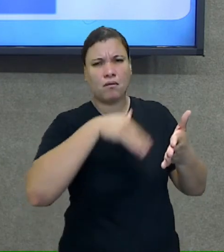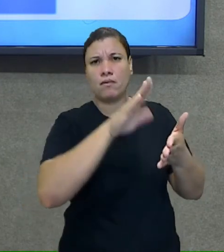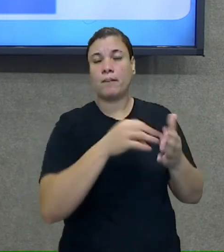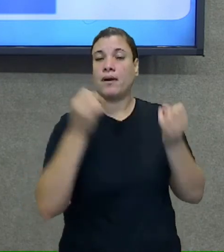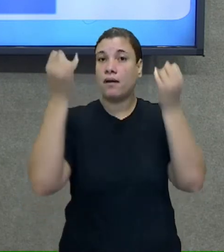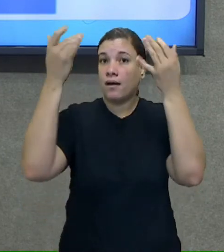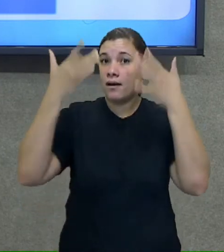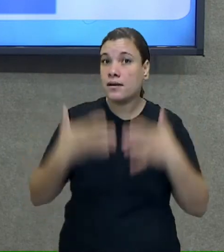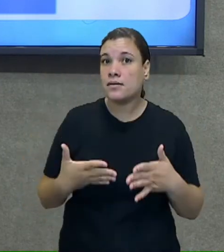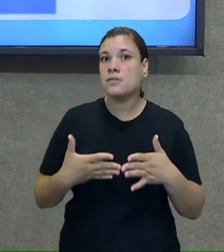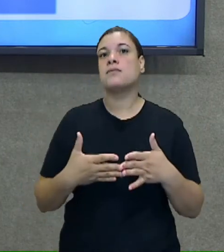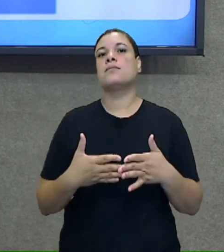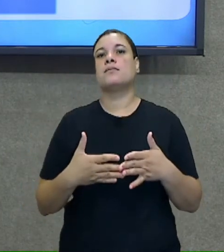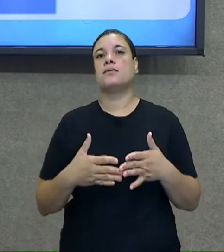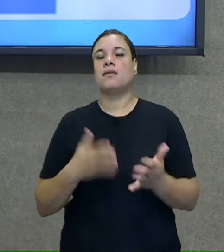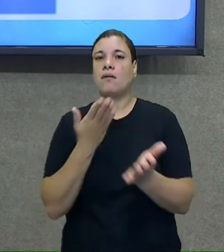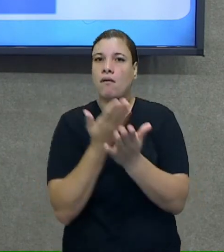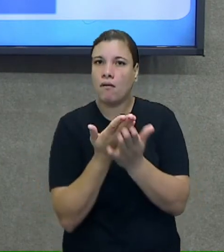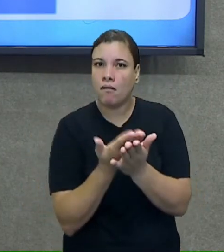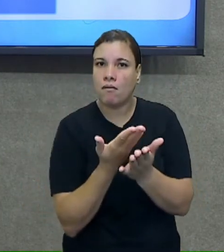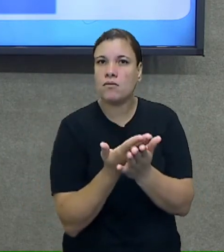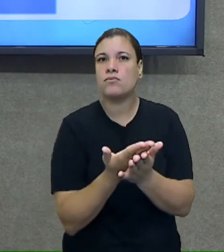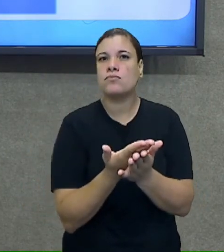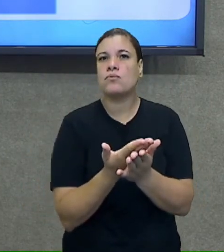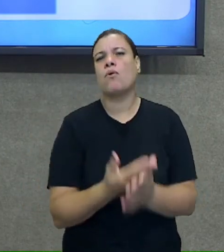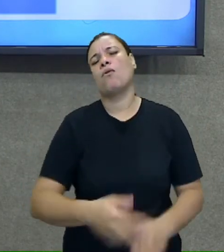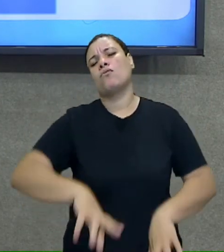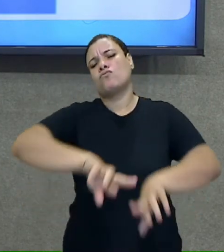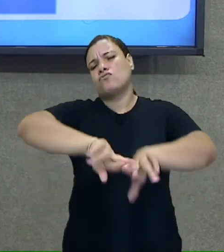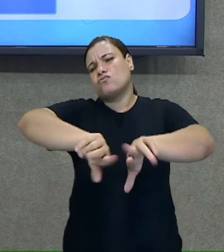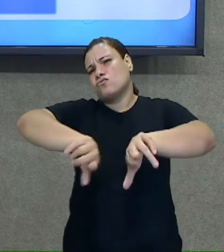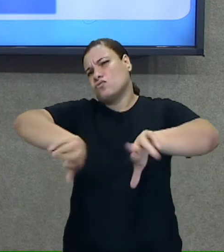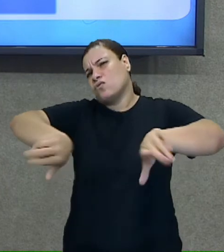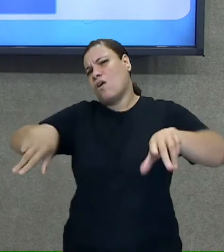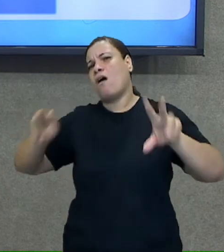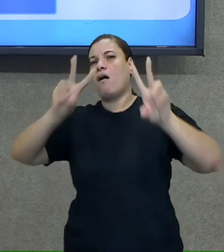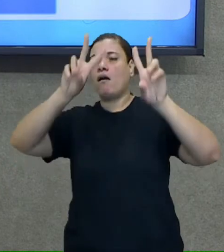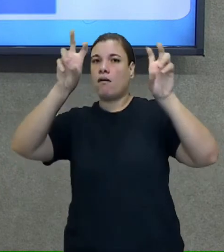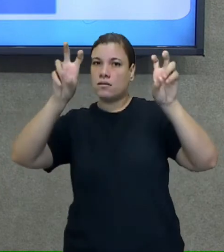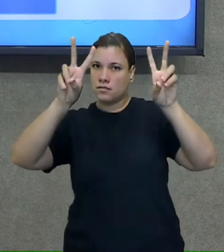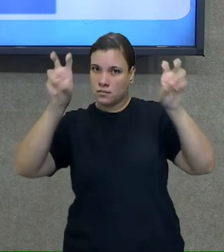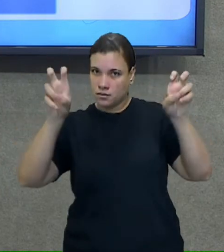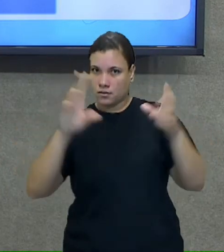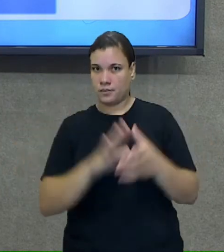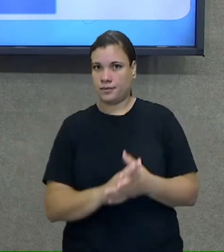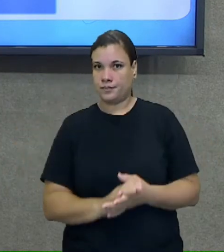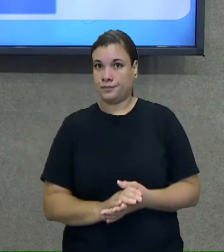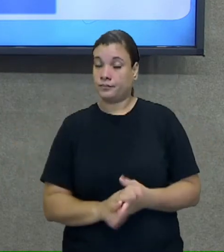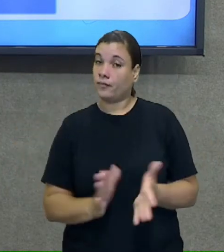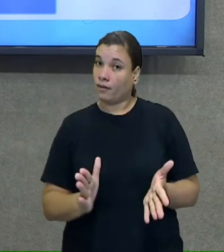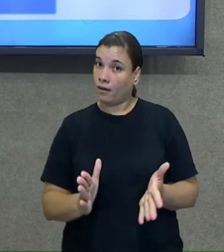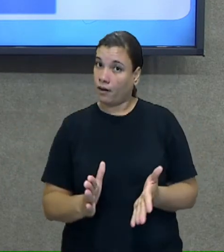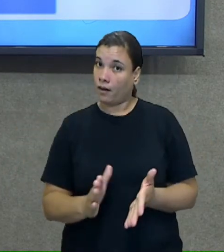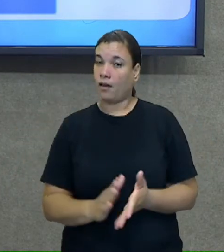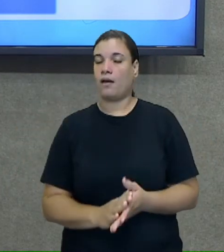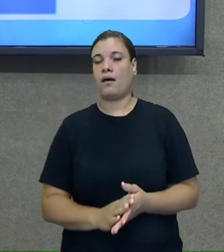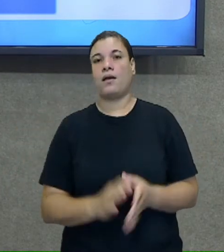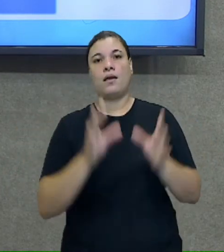e teorias sobre diversos assuntos, mas em especial a respeito